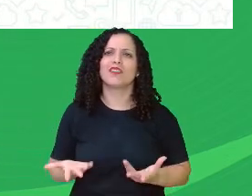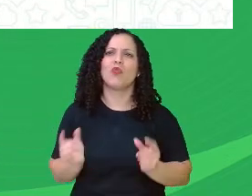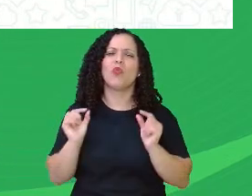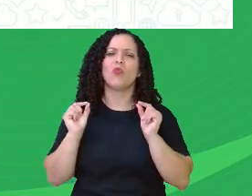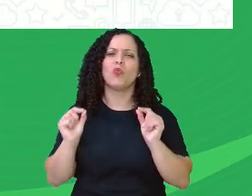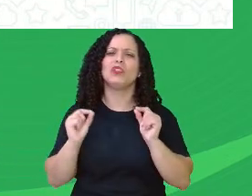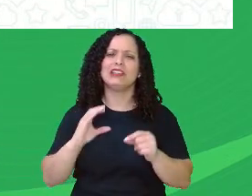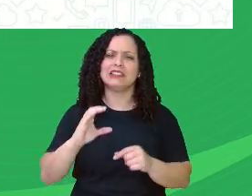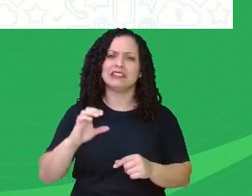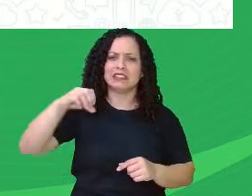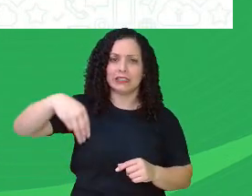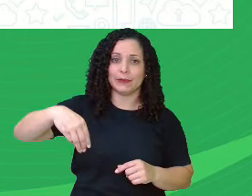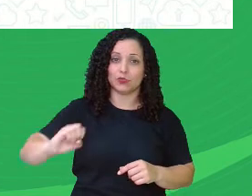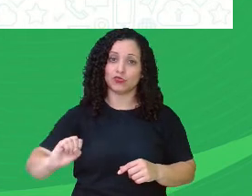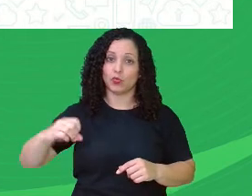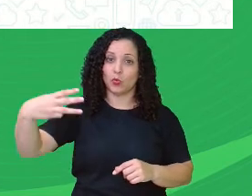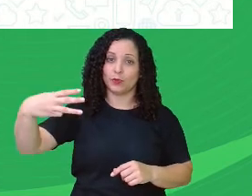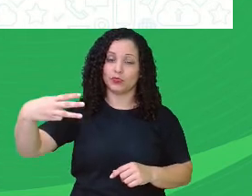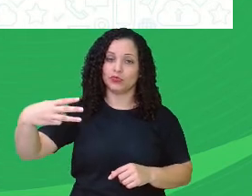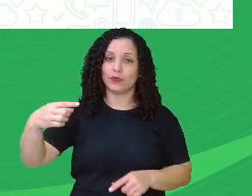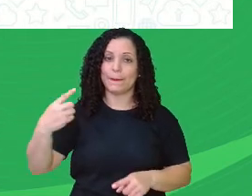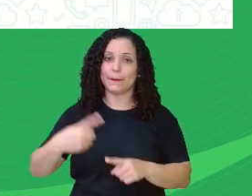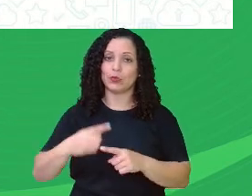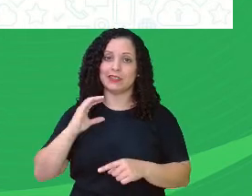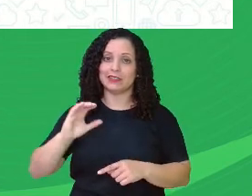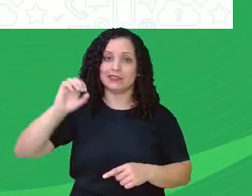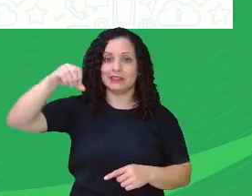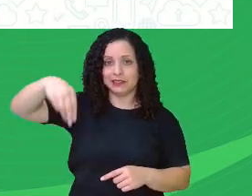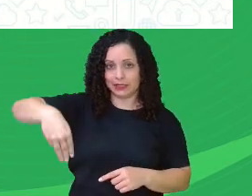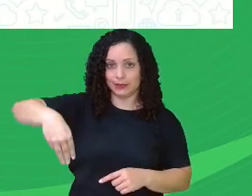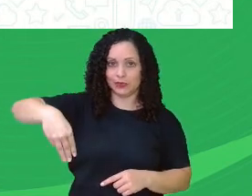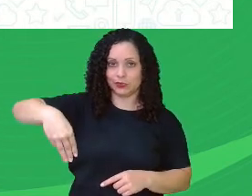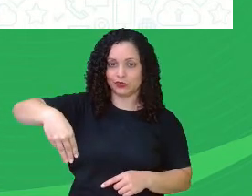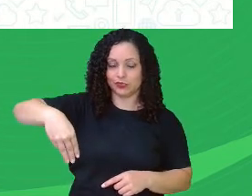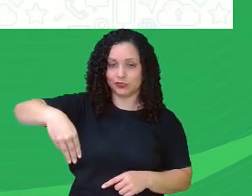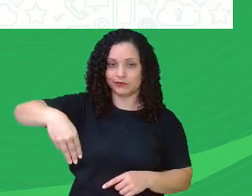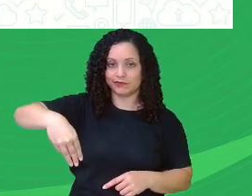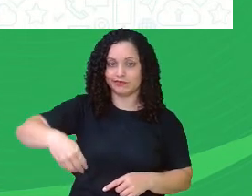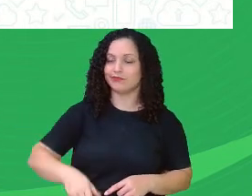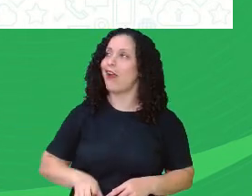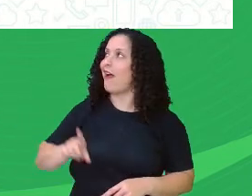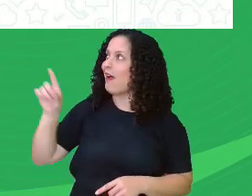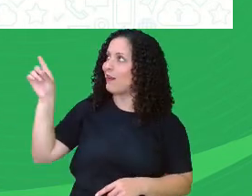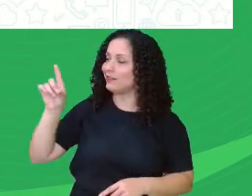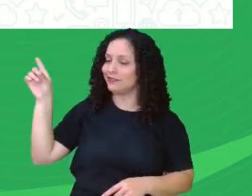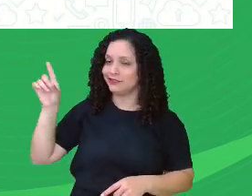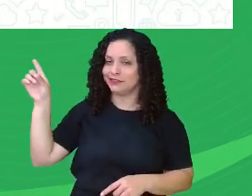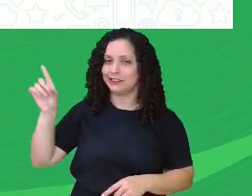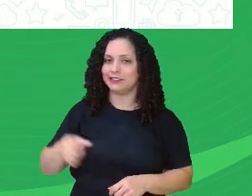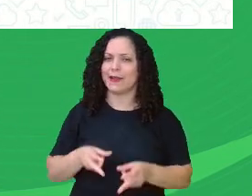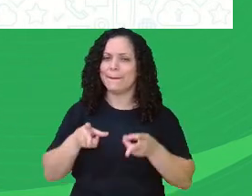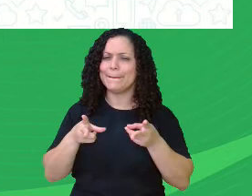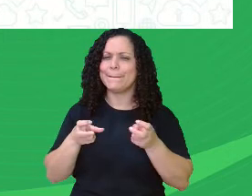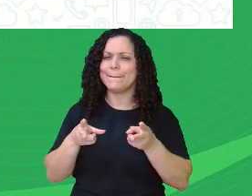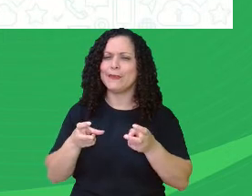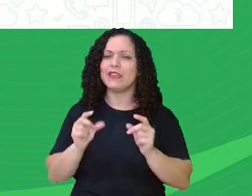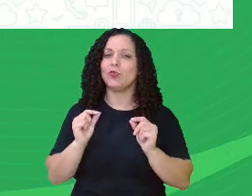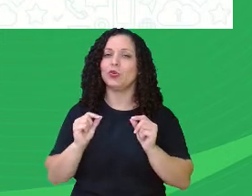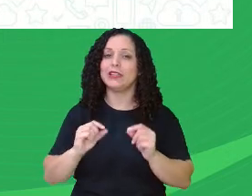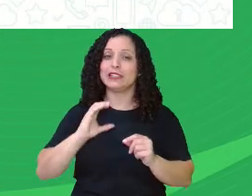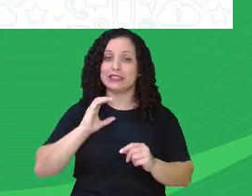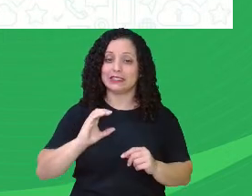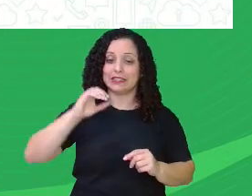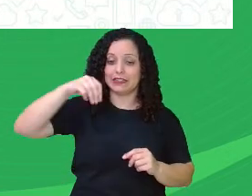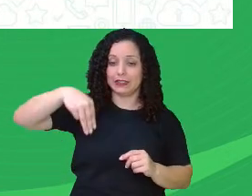sempre, porque a unidade lá é centímetro. E se a unidade é centímetro, aqui, tá certo? Você vai perceber que vai ser